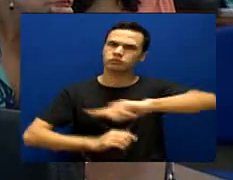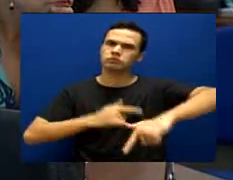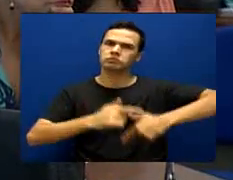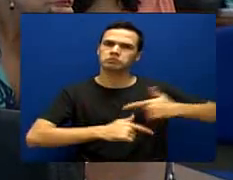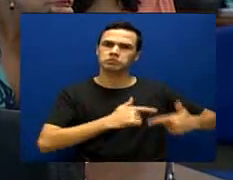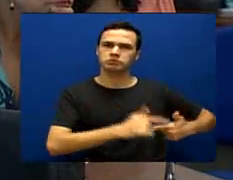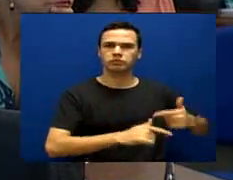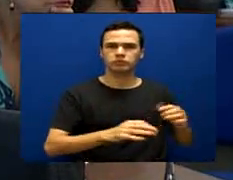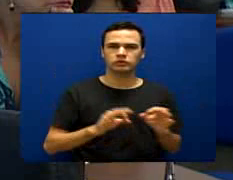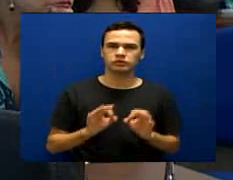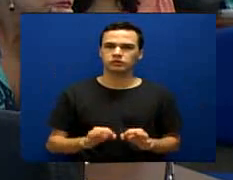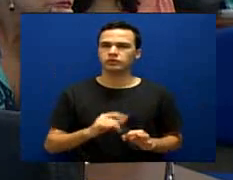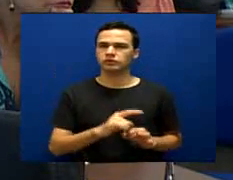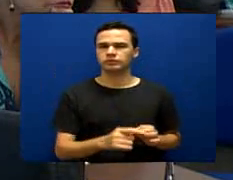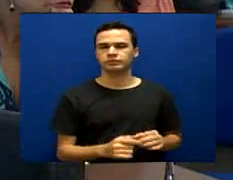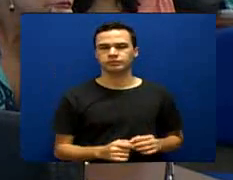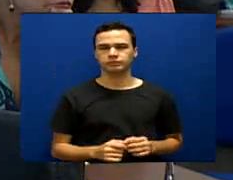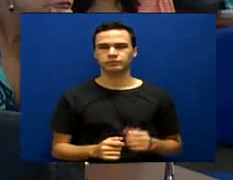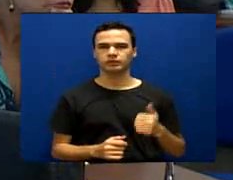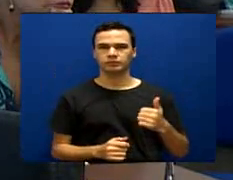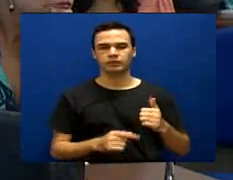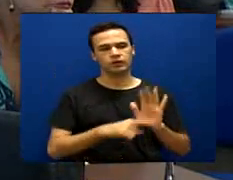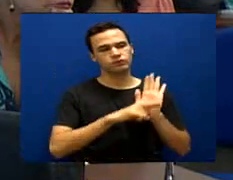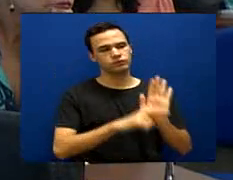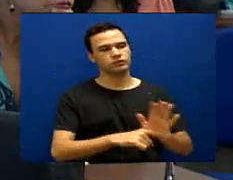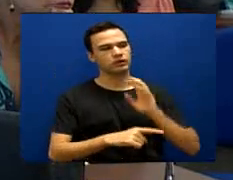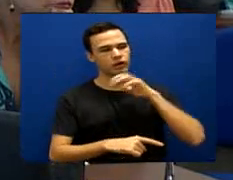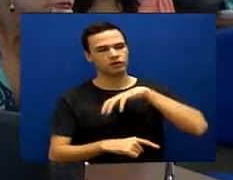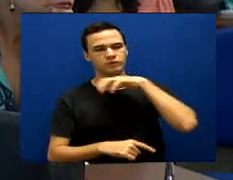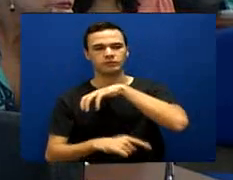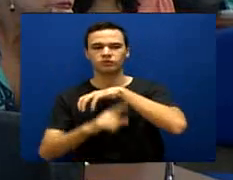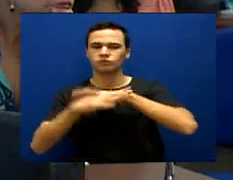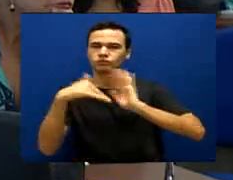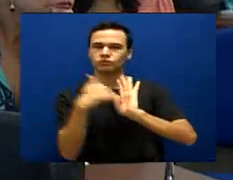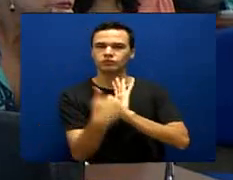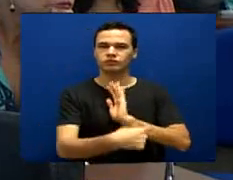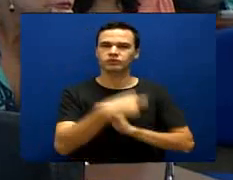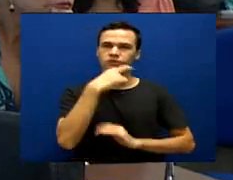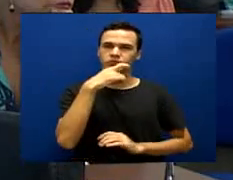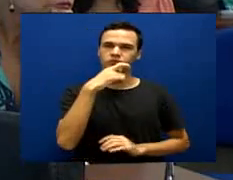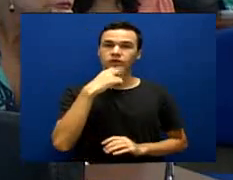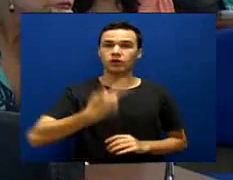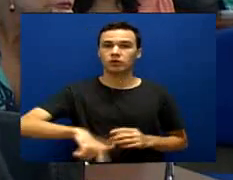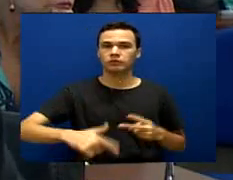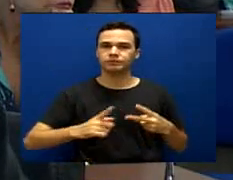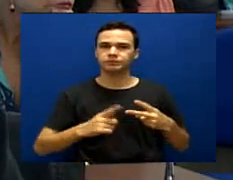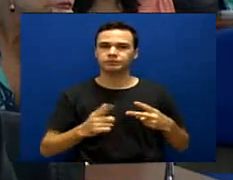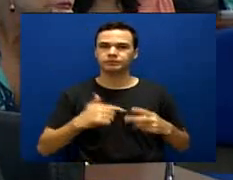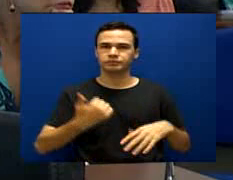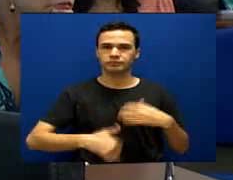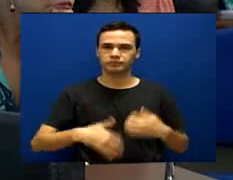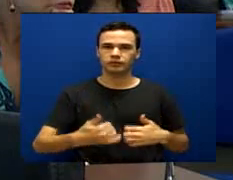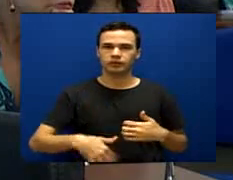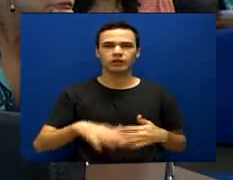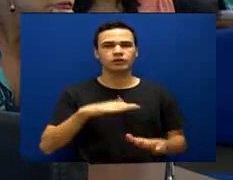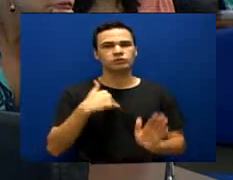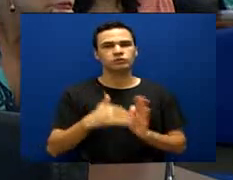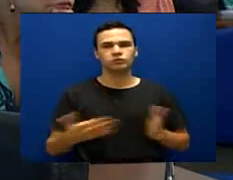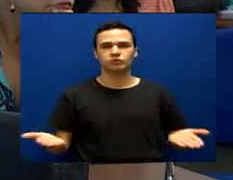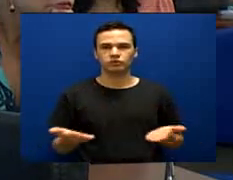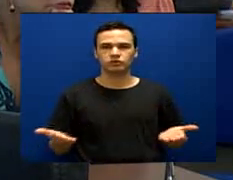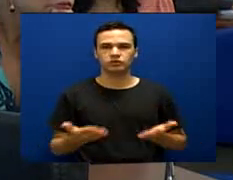na atuação dos direitos dos animais aqui da nossa cidade. A segunda questão, senhor presidente, tudo que foi falado